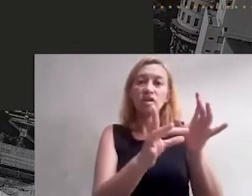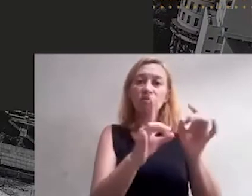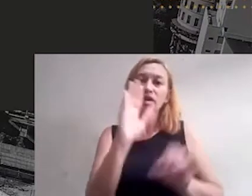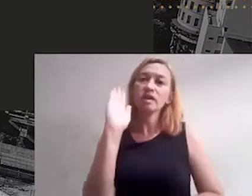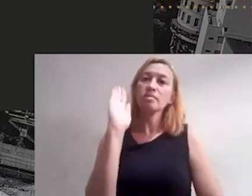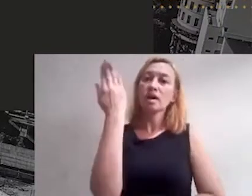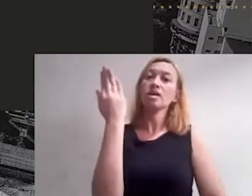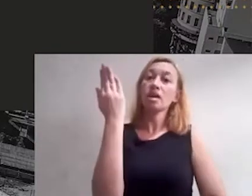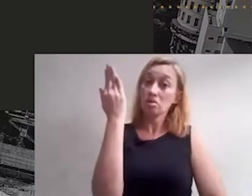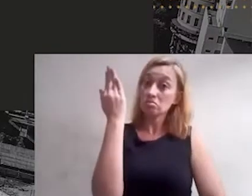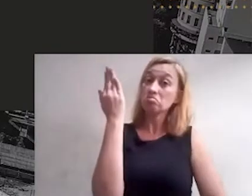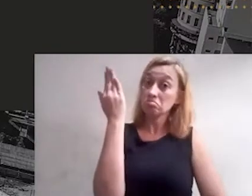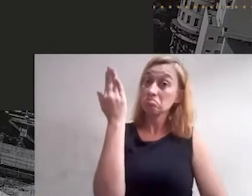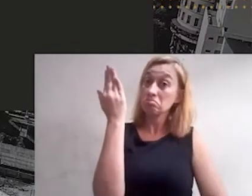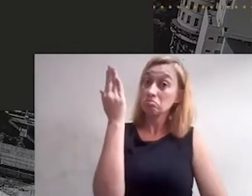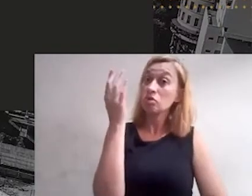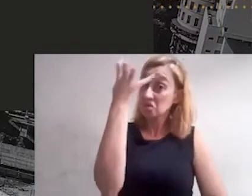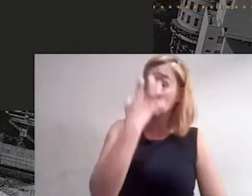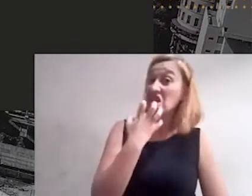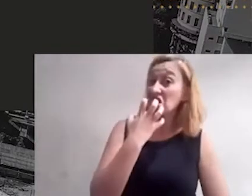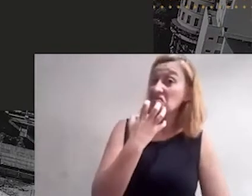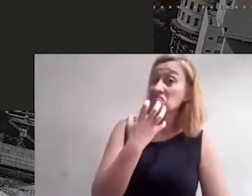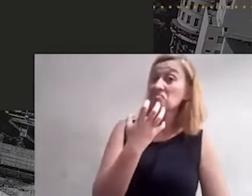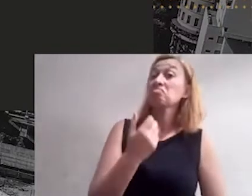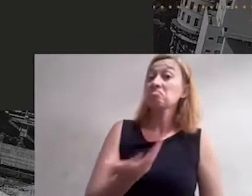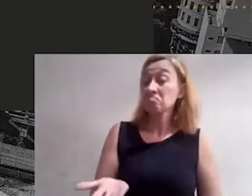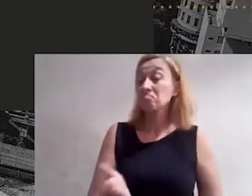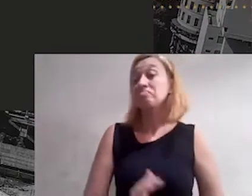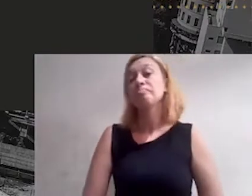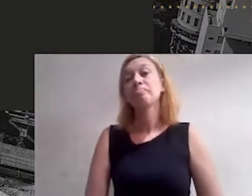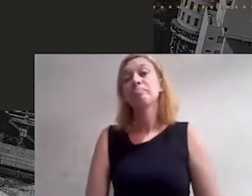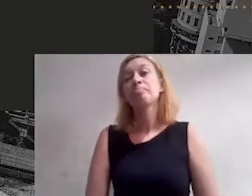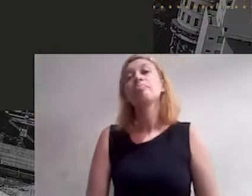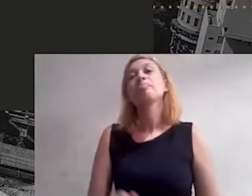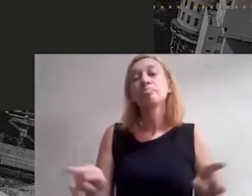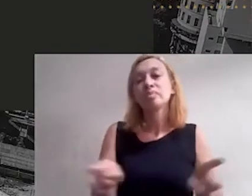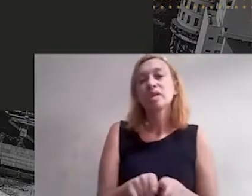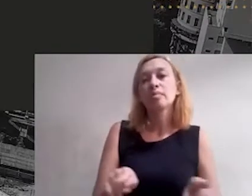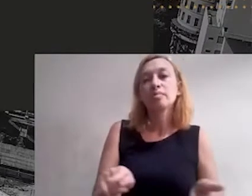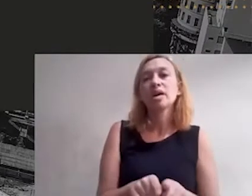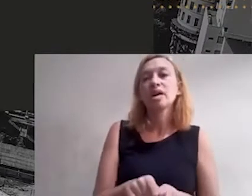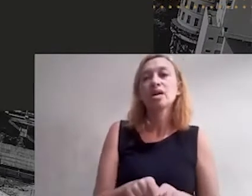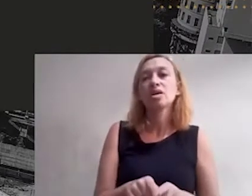mesmo. A gente tem também um conflito com